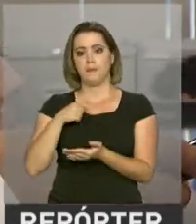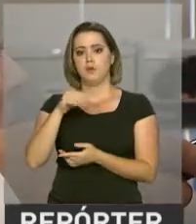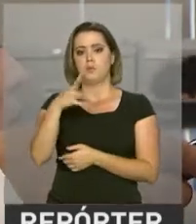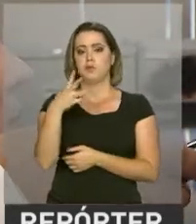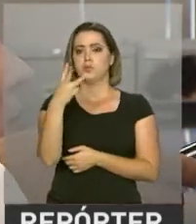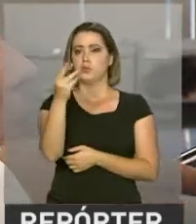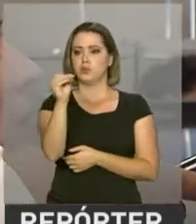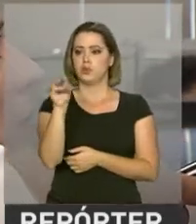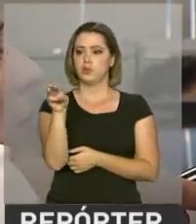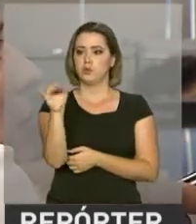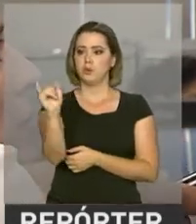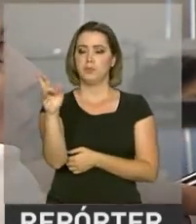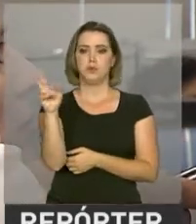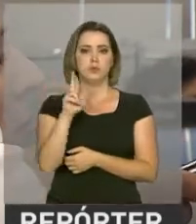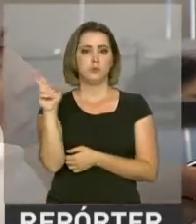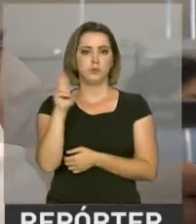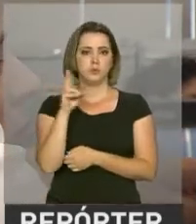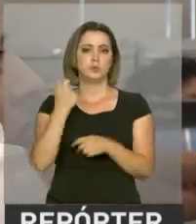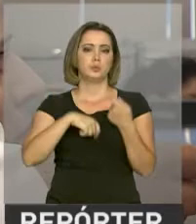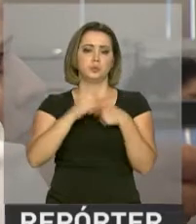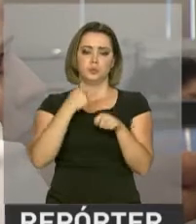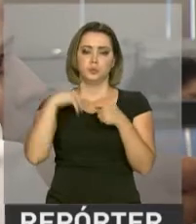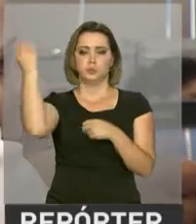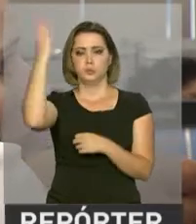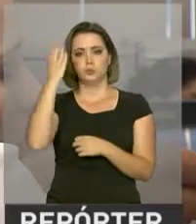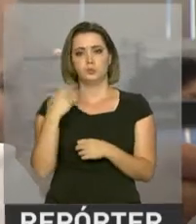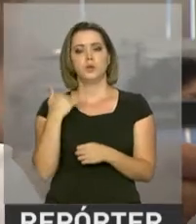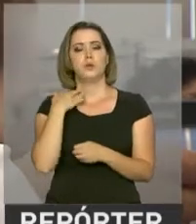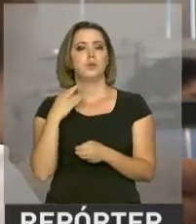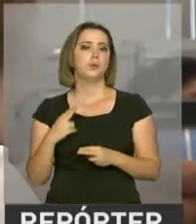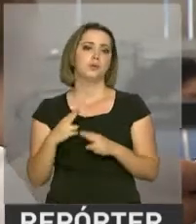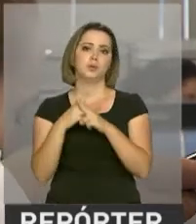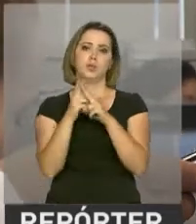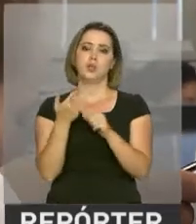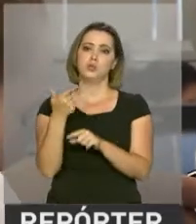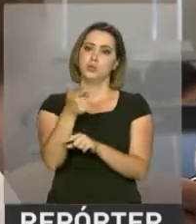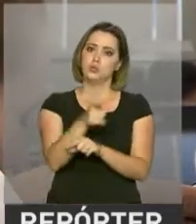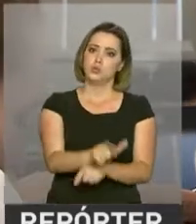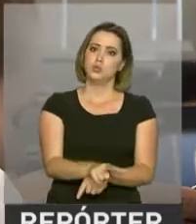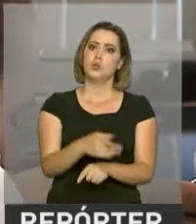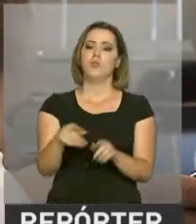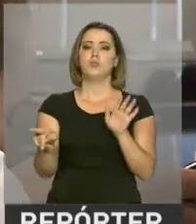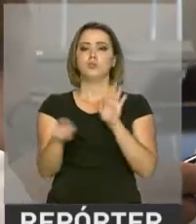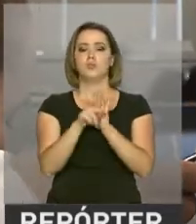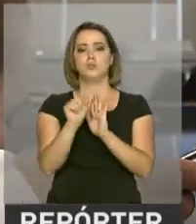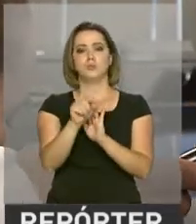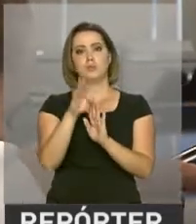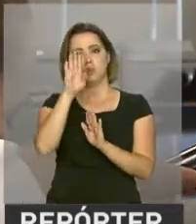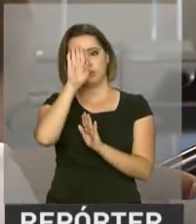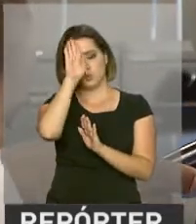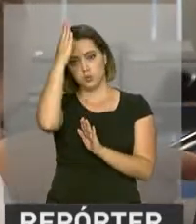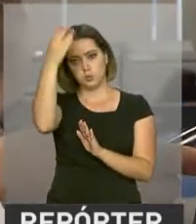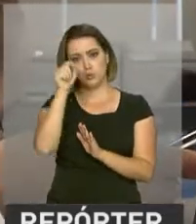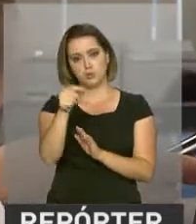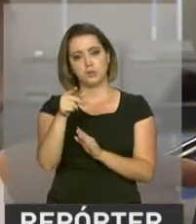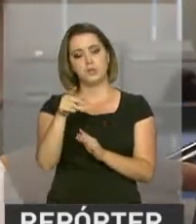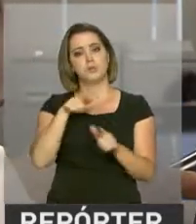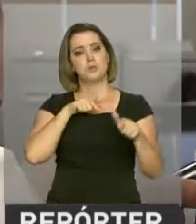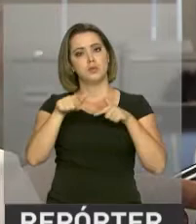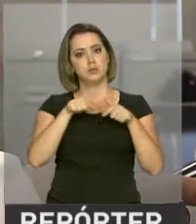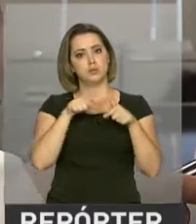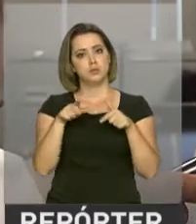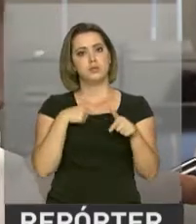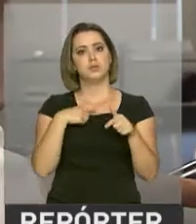de 30 bilhões de reais na economia brasileira ea caixa novamente por cumprir seu papel de principal operador agente